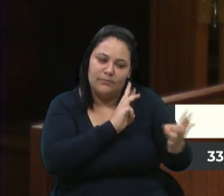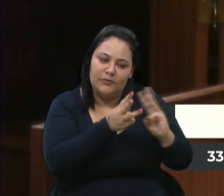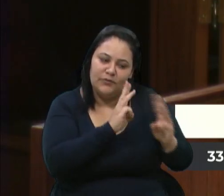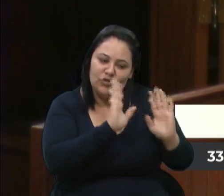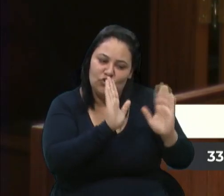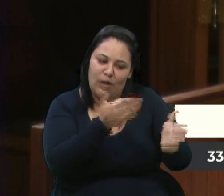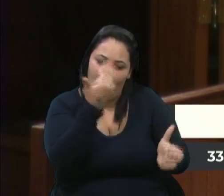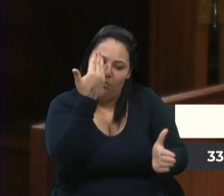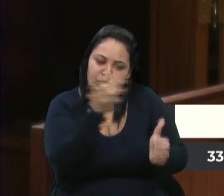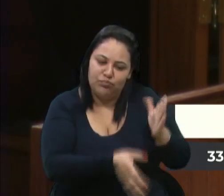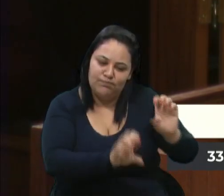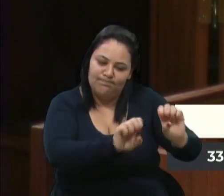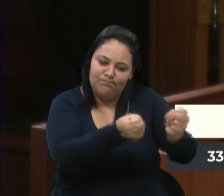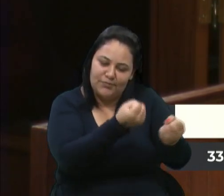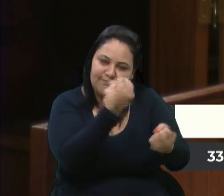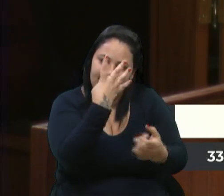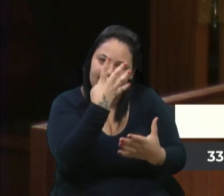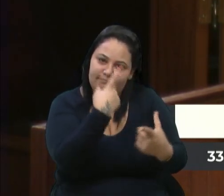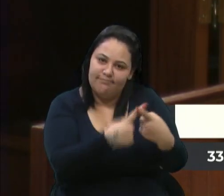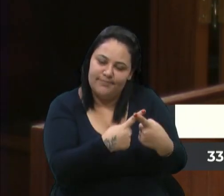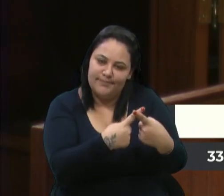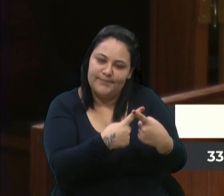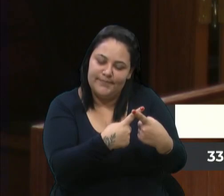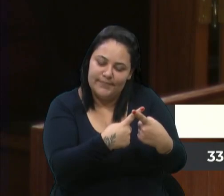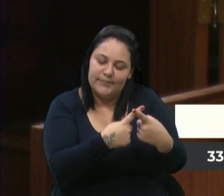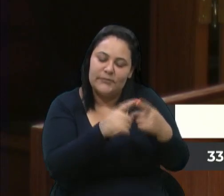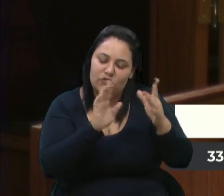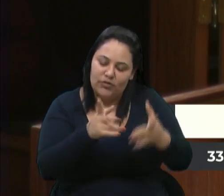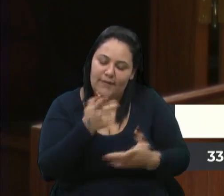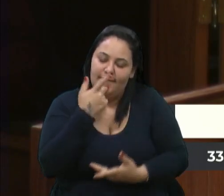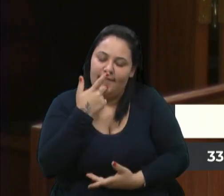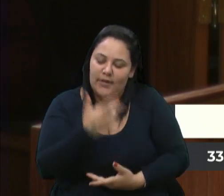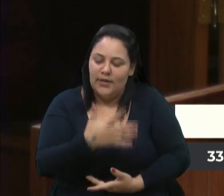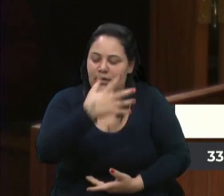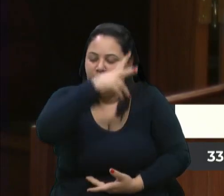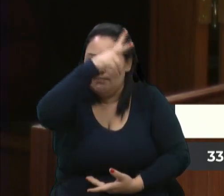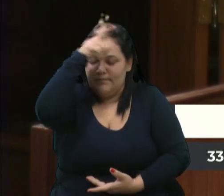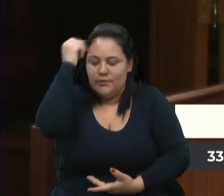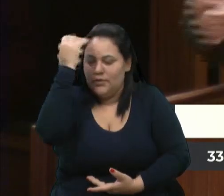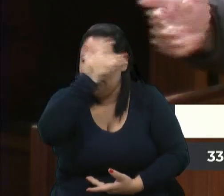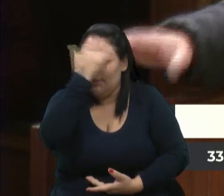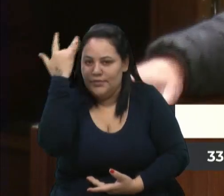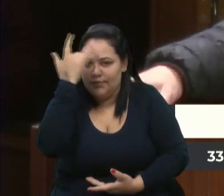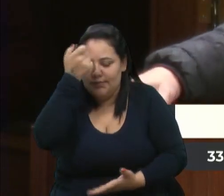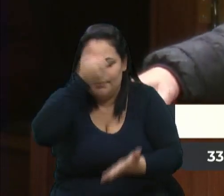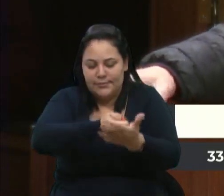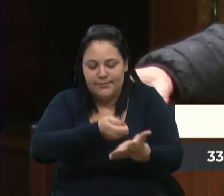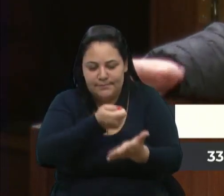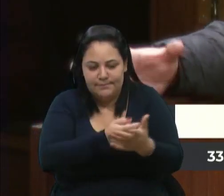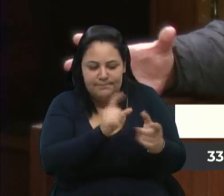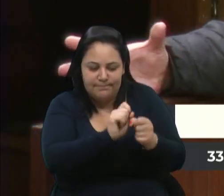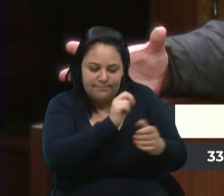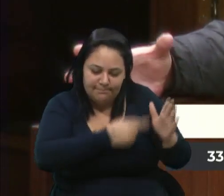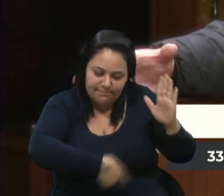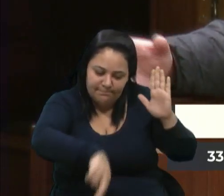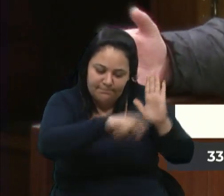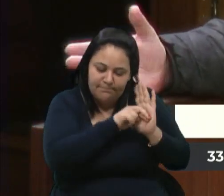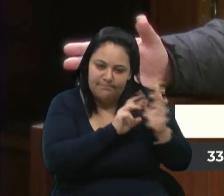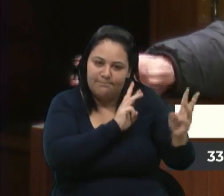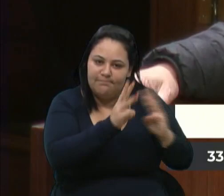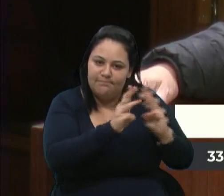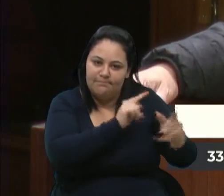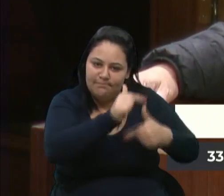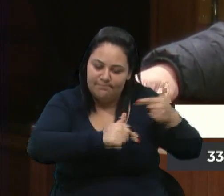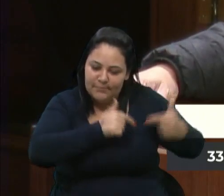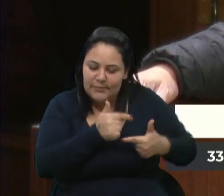4 vezes. Já foi falado para o prefeito tentou agilizar, pelo menos para corrigir, para